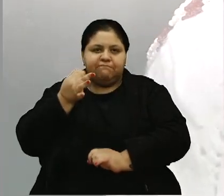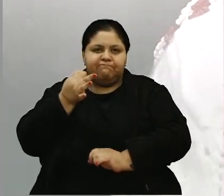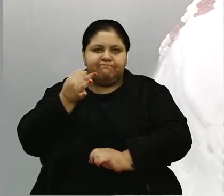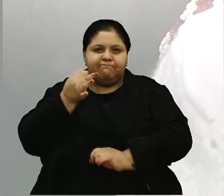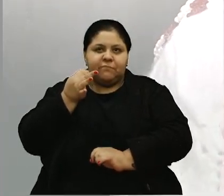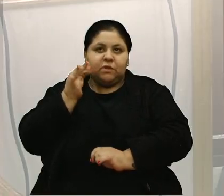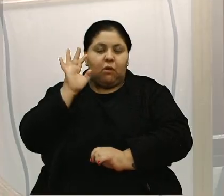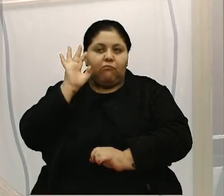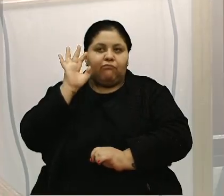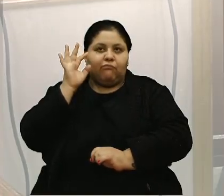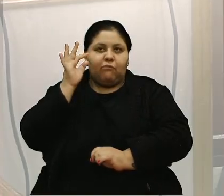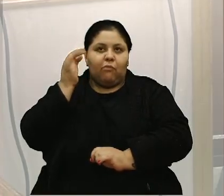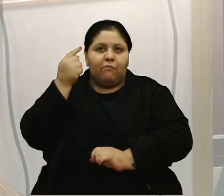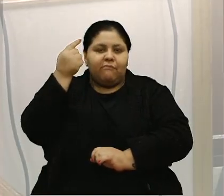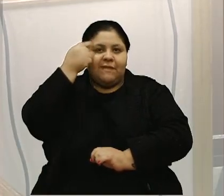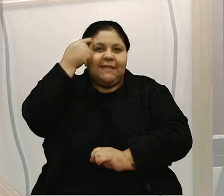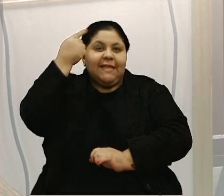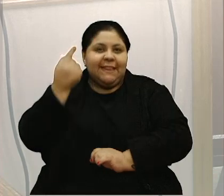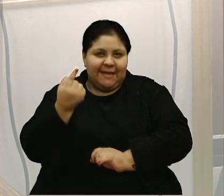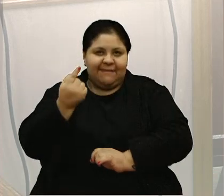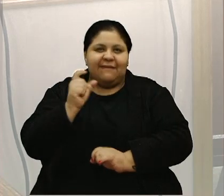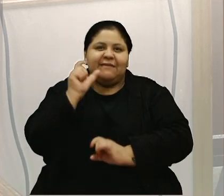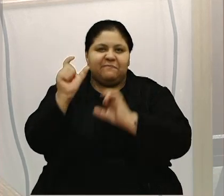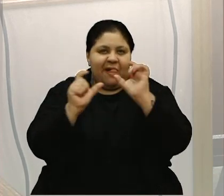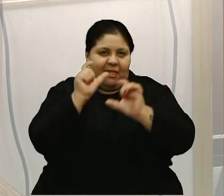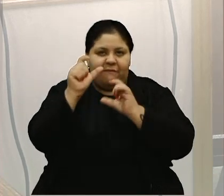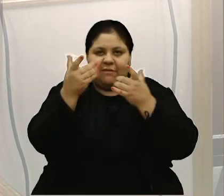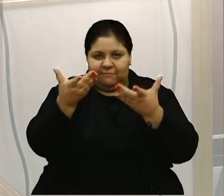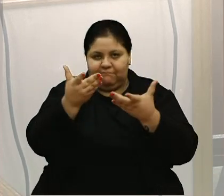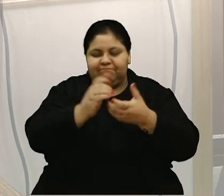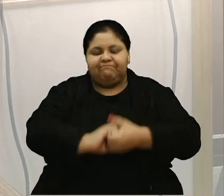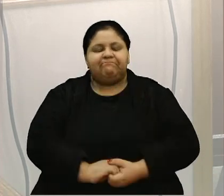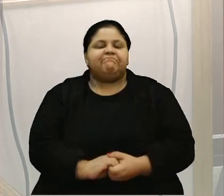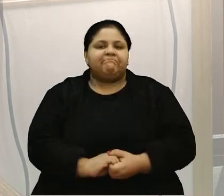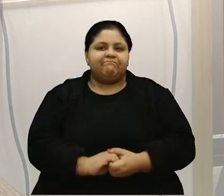caçador, Oxóssi é caçador. ouvi meu pai assobiar, ele mandou